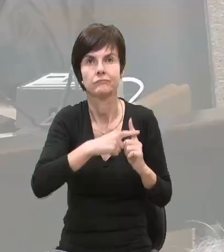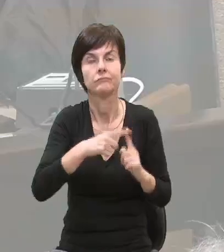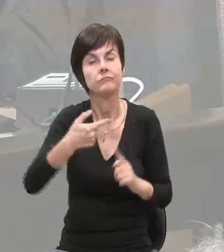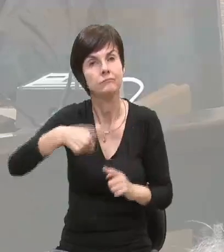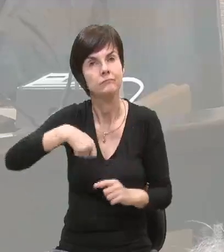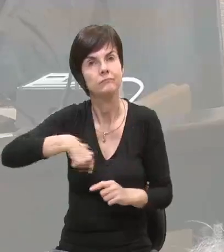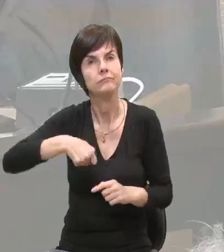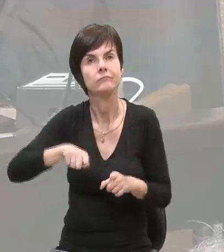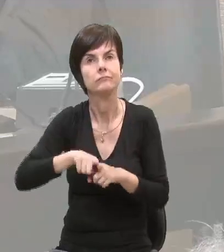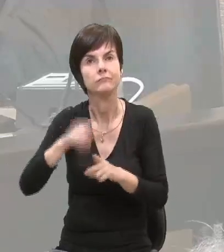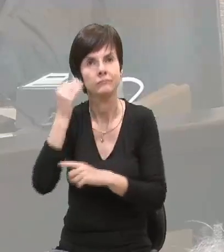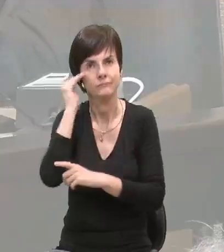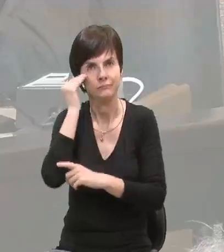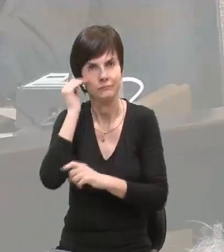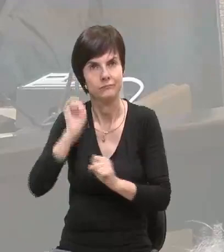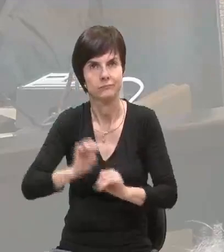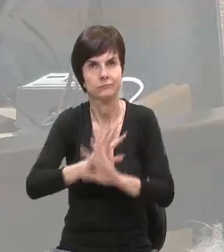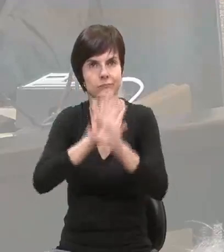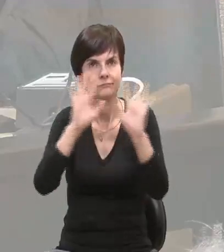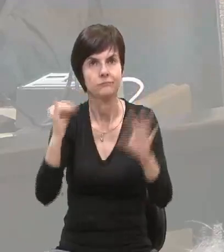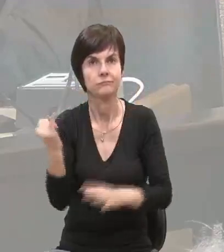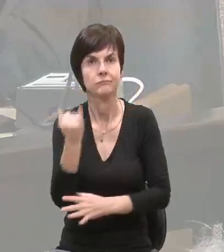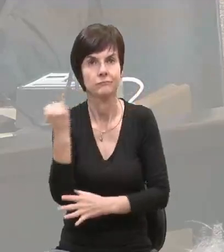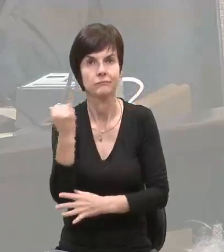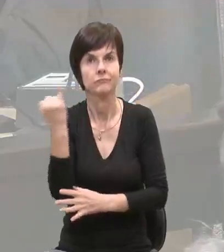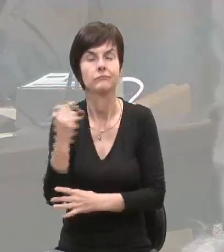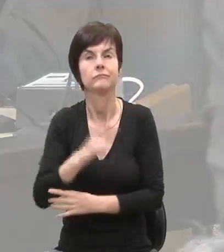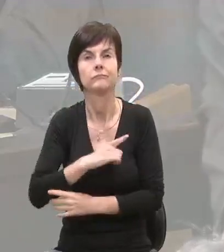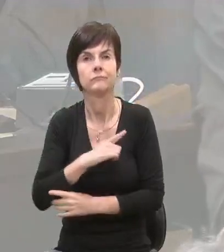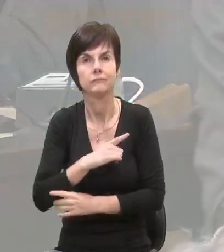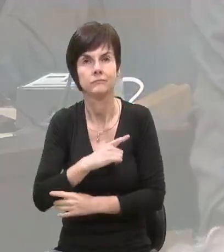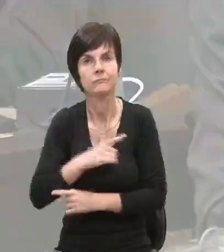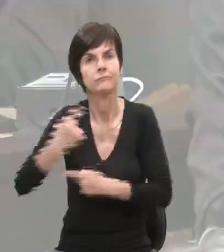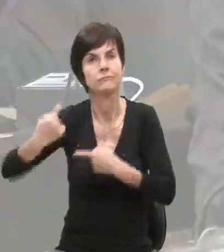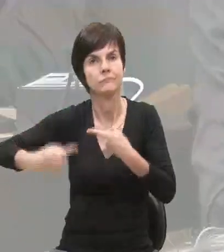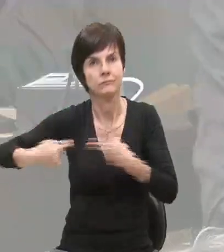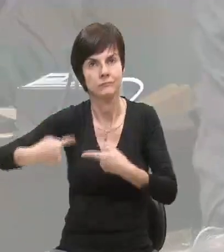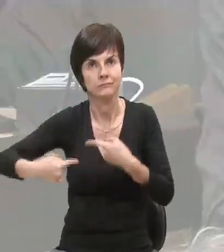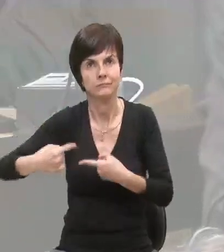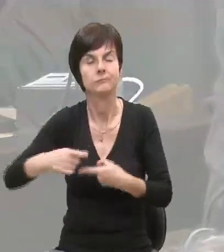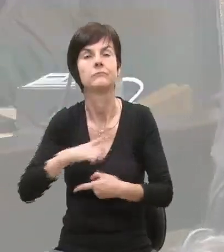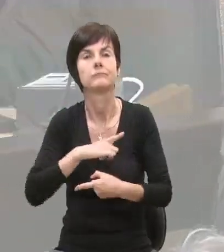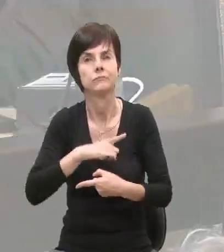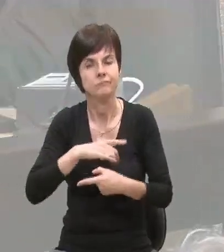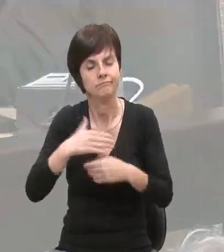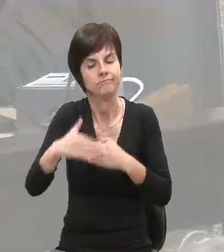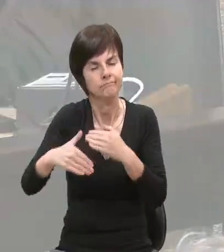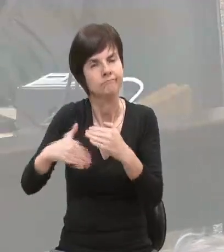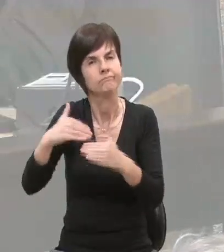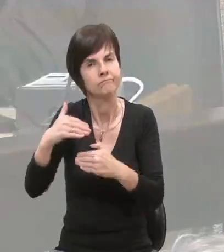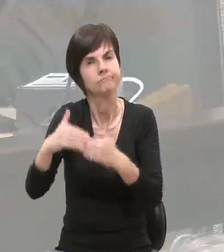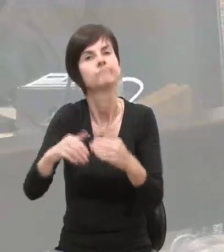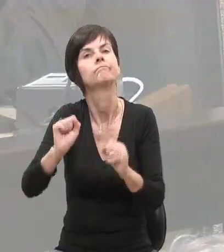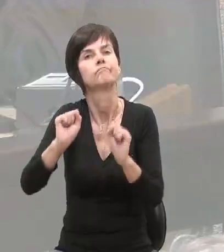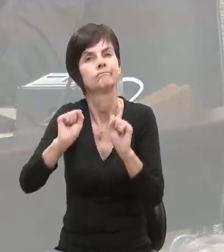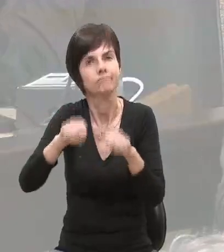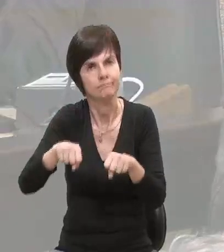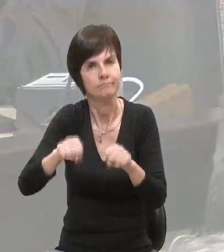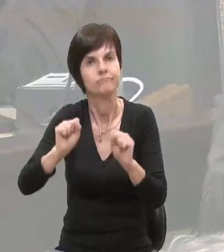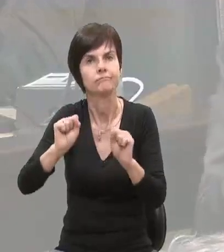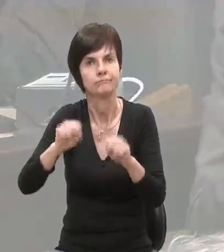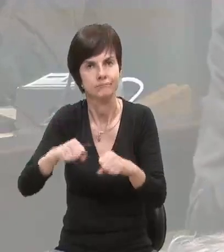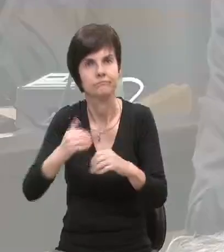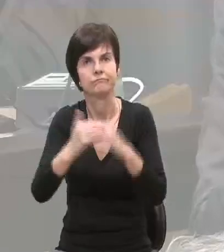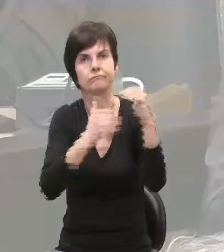também compreender da importância que tem essa discussão. Temos que avançar muito, muito,